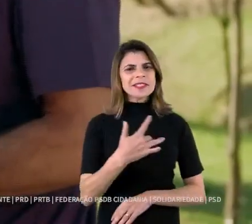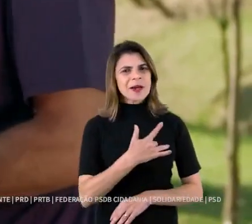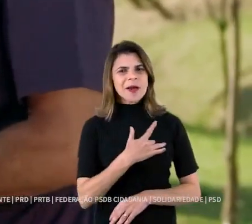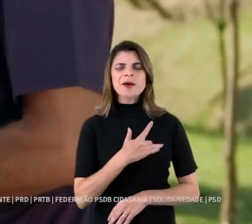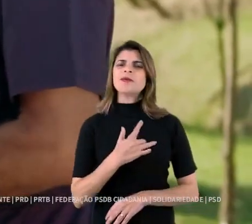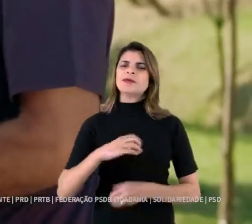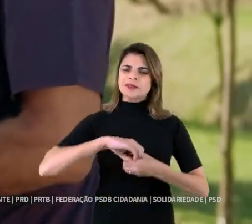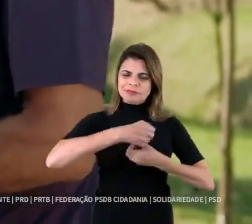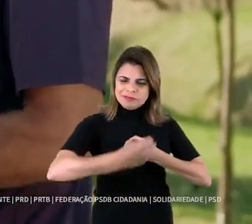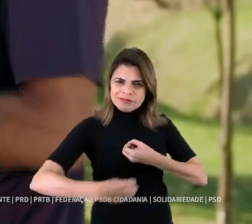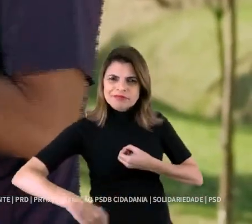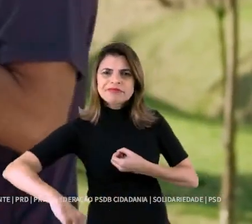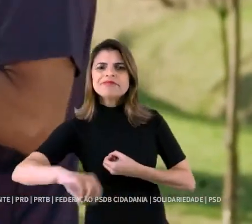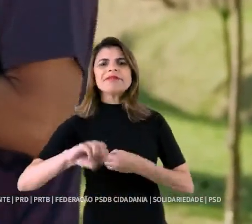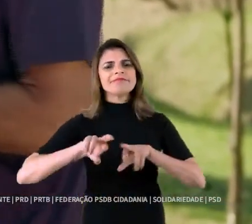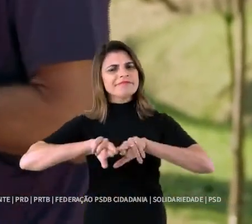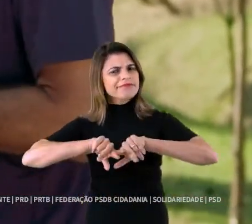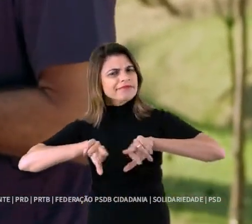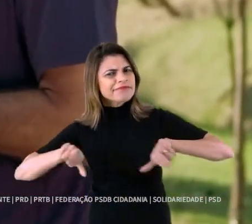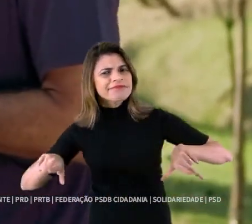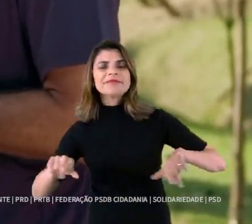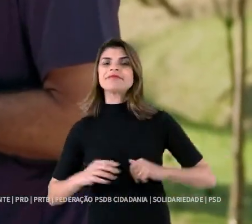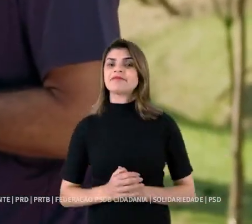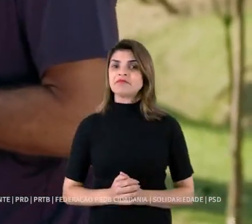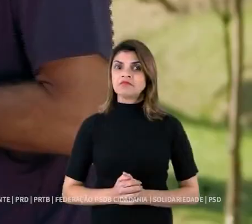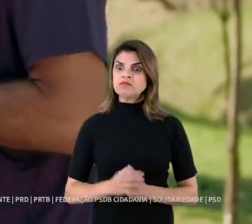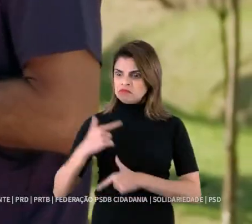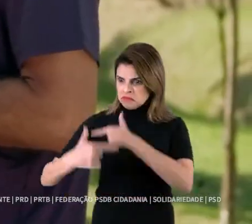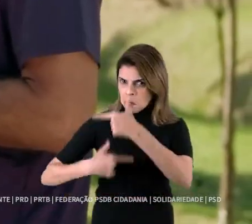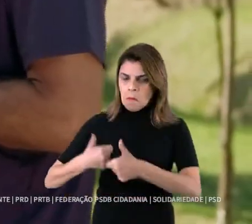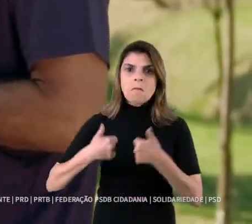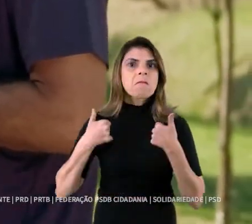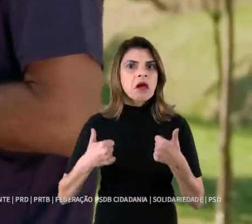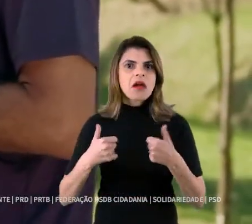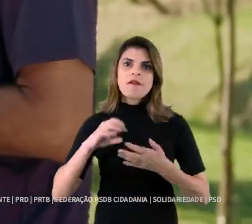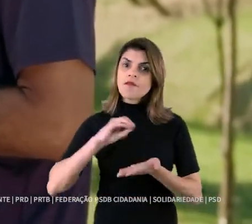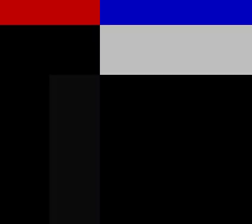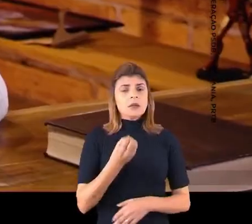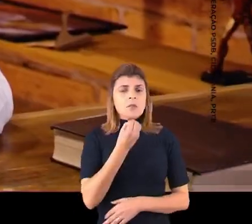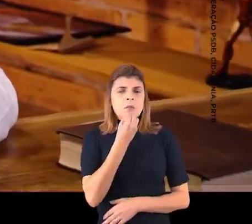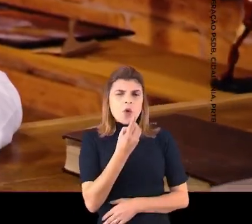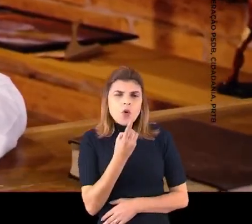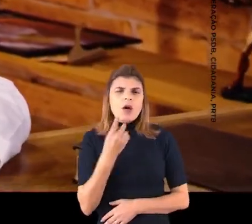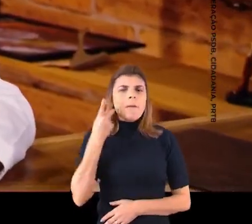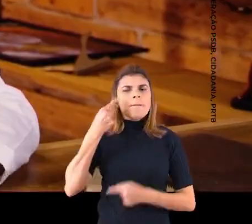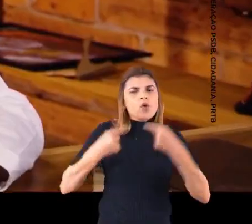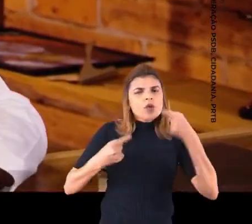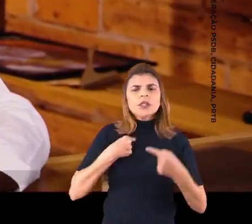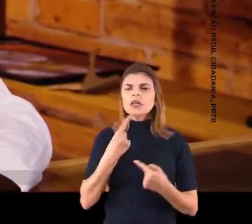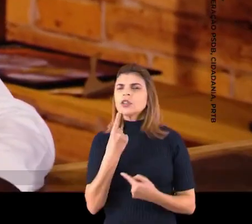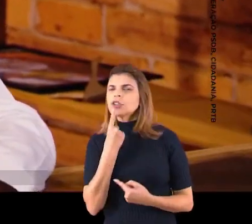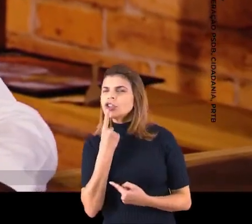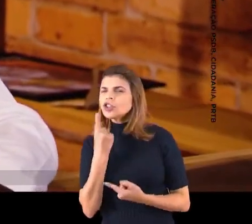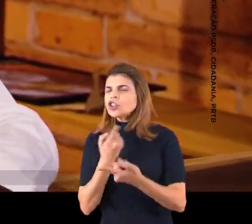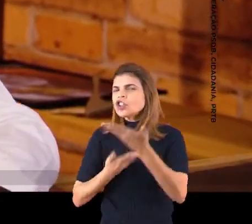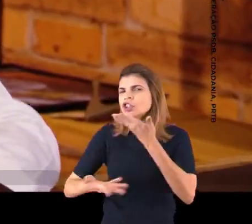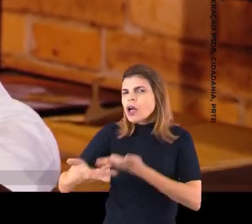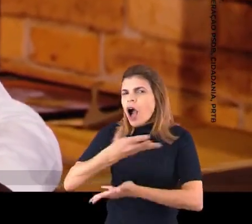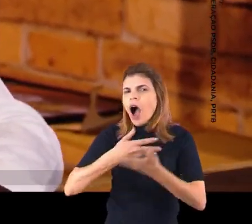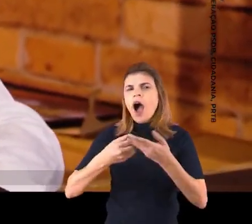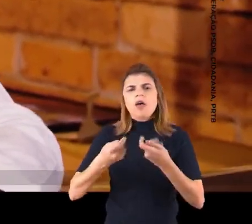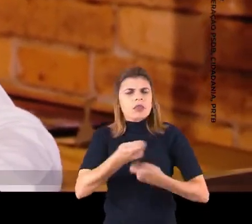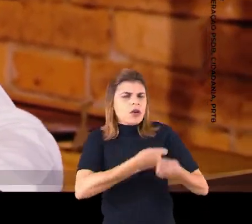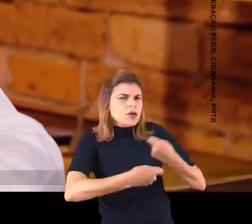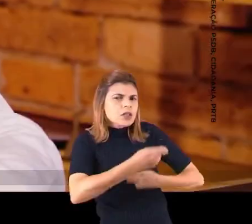Rogério, eu sou um iguaçuano apaixonado por essa cidade, como você. Sei. Sou nascido e criado. Se faz com conversas, com diálogo,